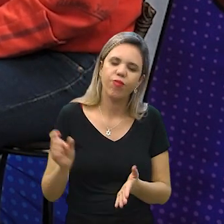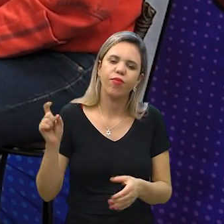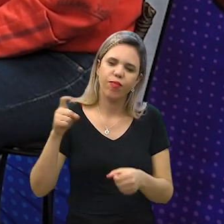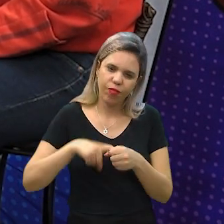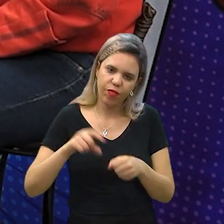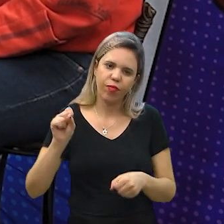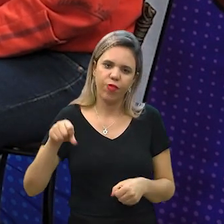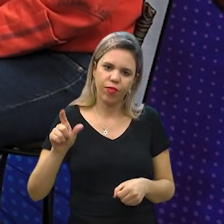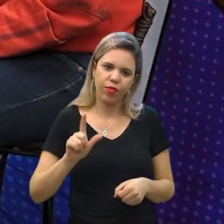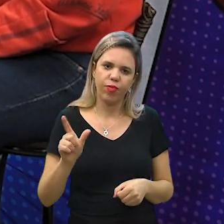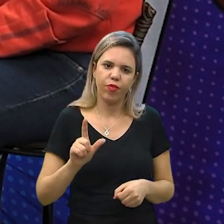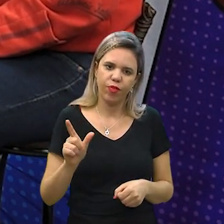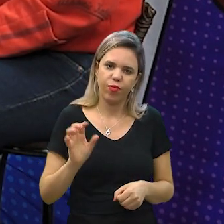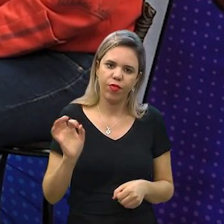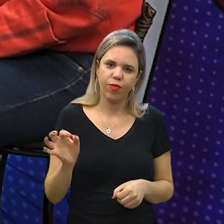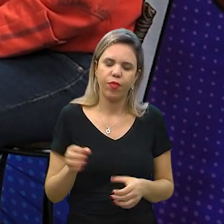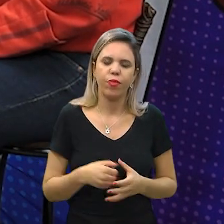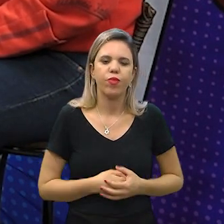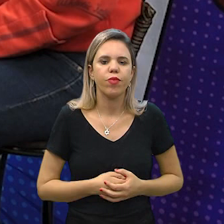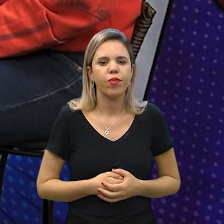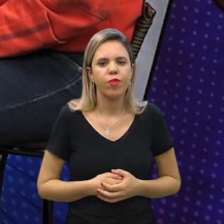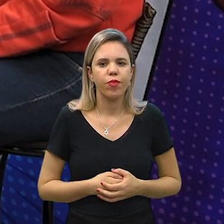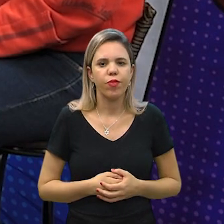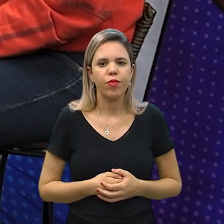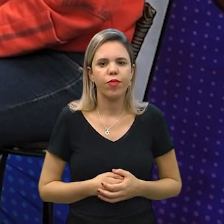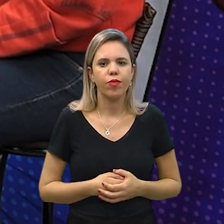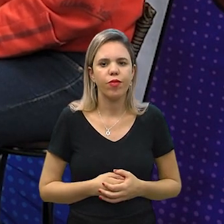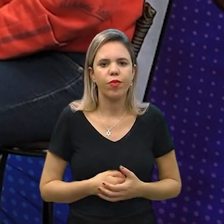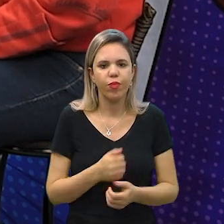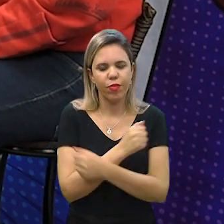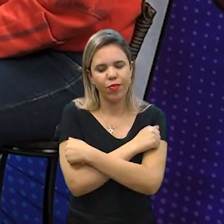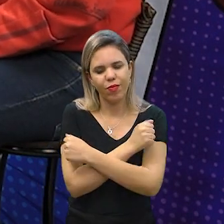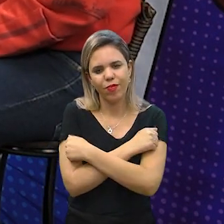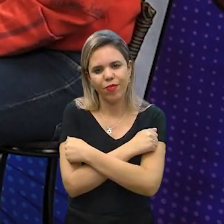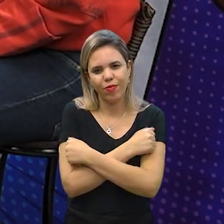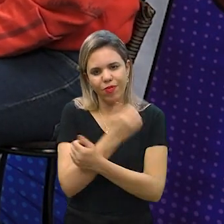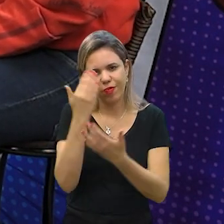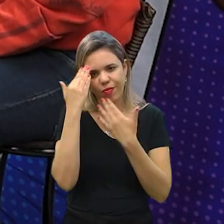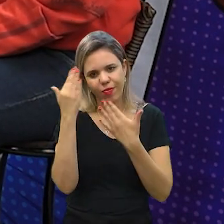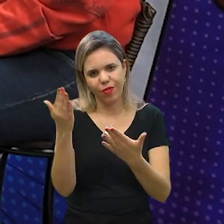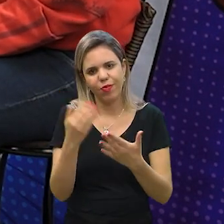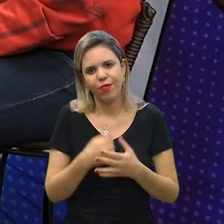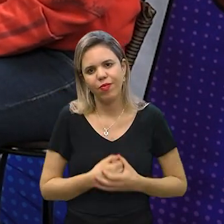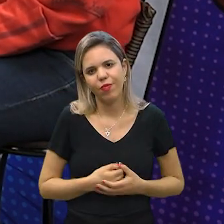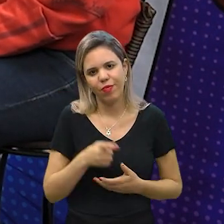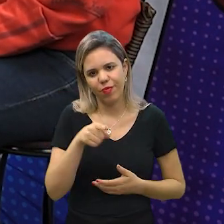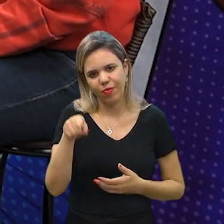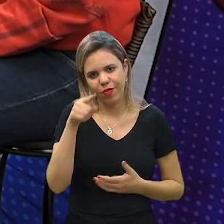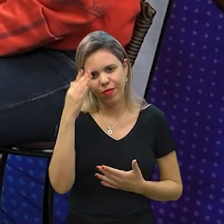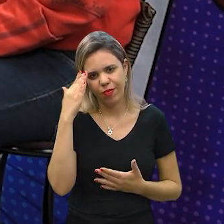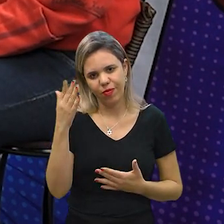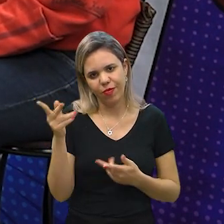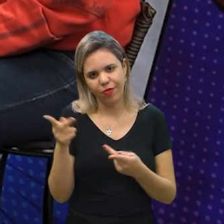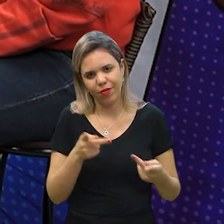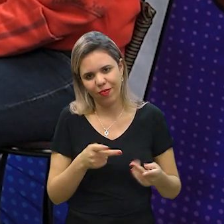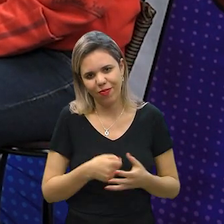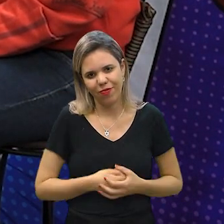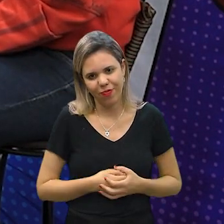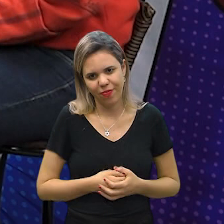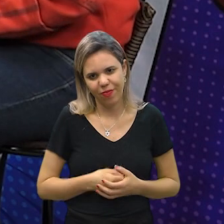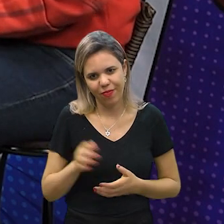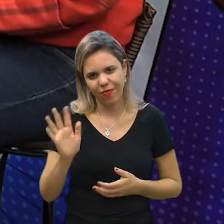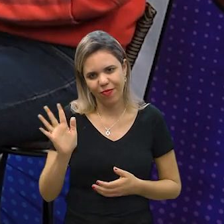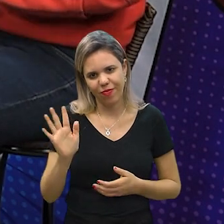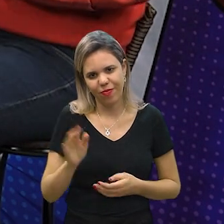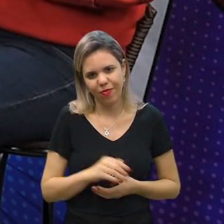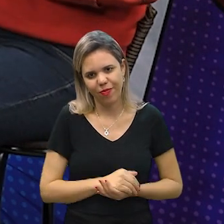Volto sim, claro, com toda certeza. Valeu, Fer, um super abraço. Obrigado, viu? Obrigada pelo convite.